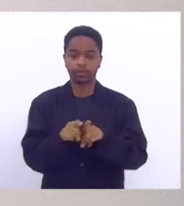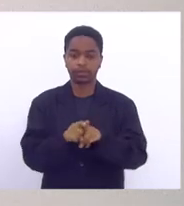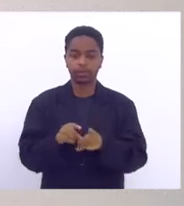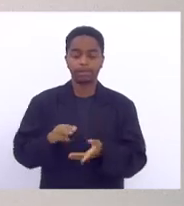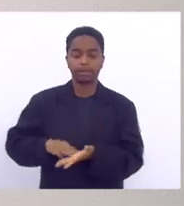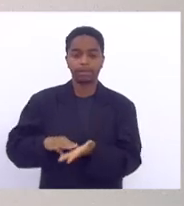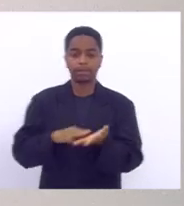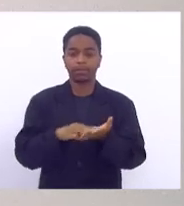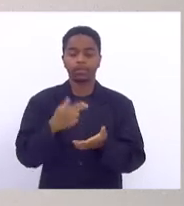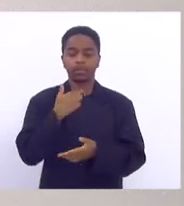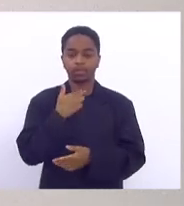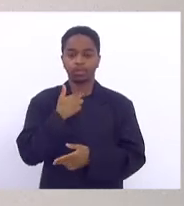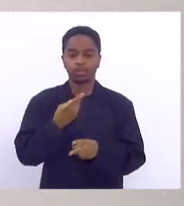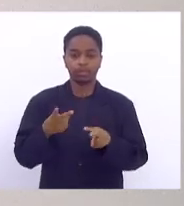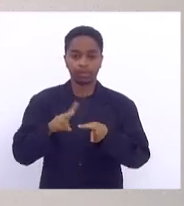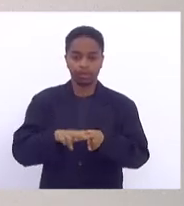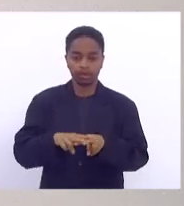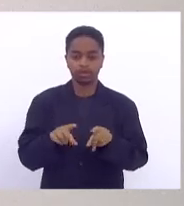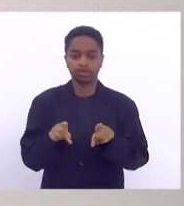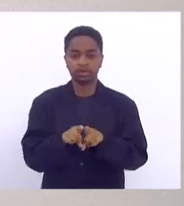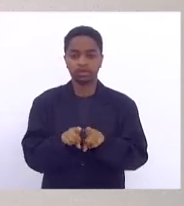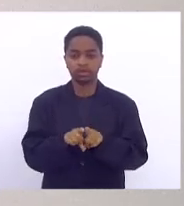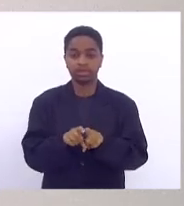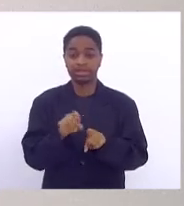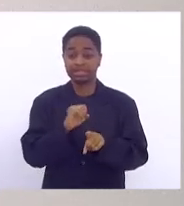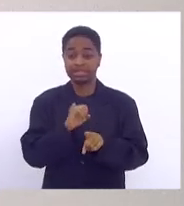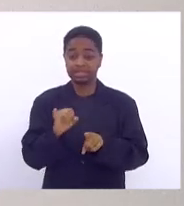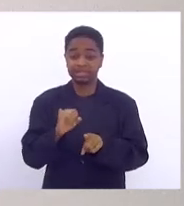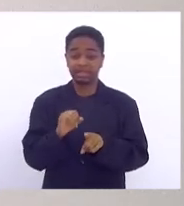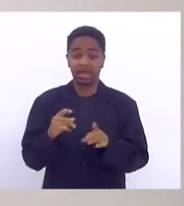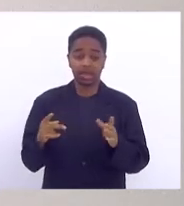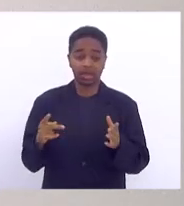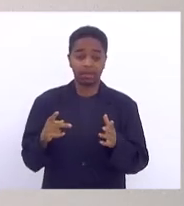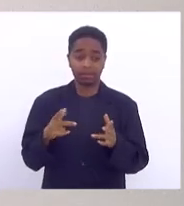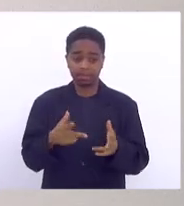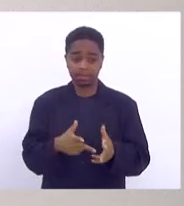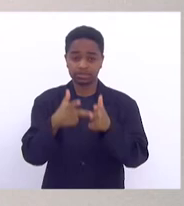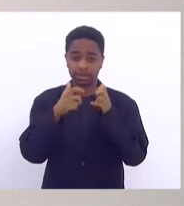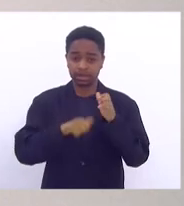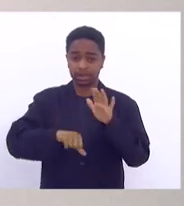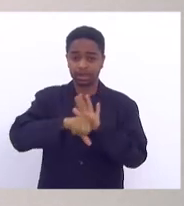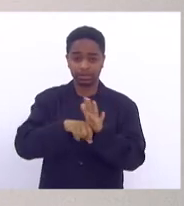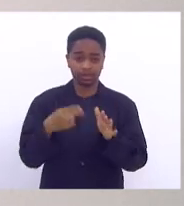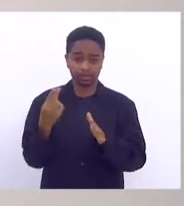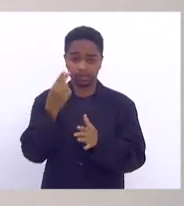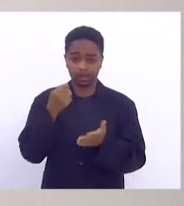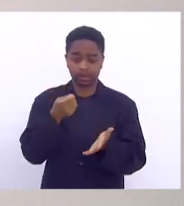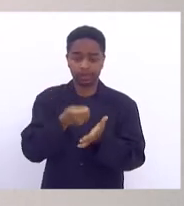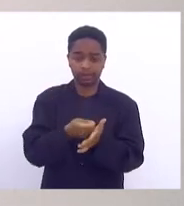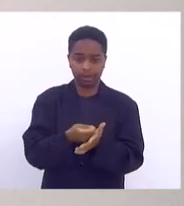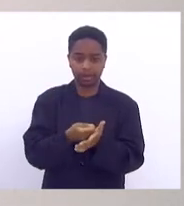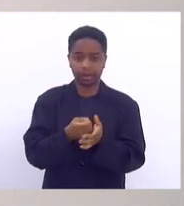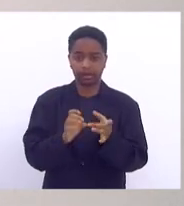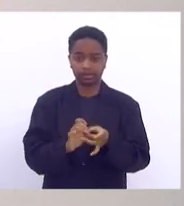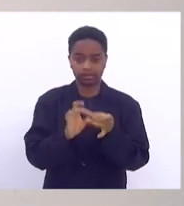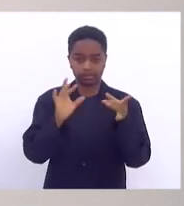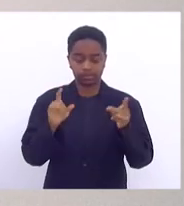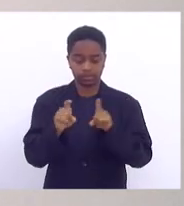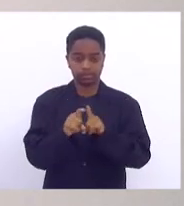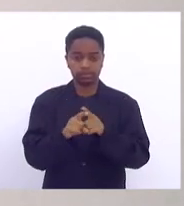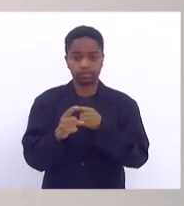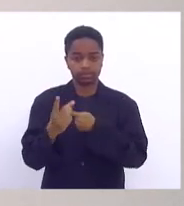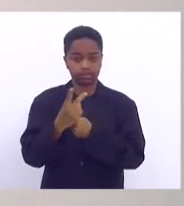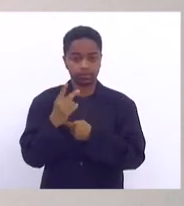não poderão ser presos salvem flagrante de crime Ina afável que é a imunidade